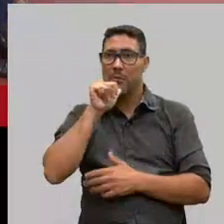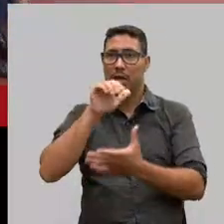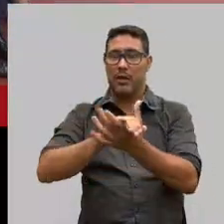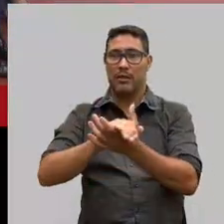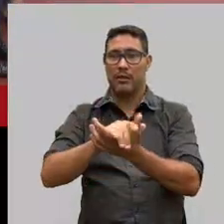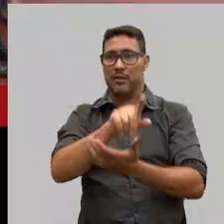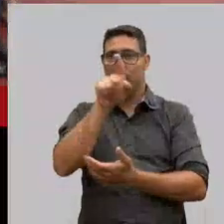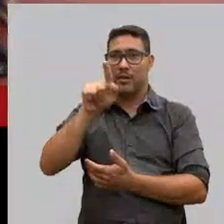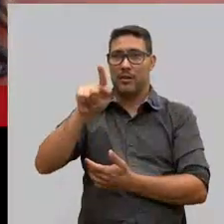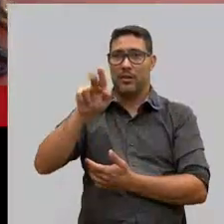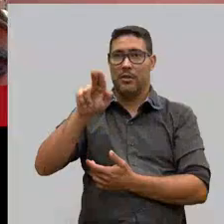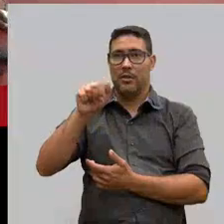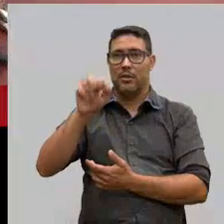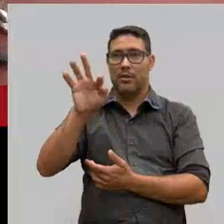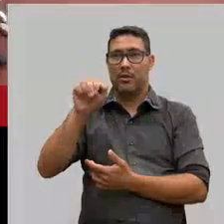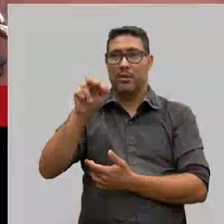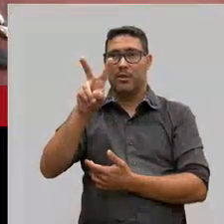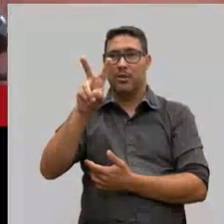time